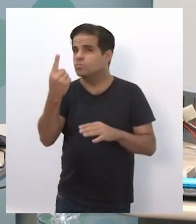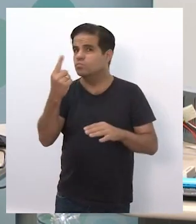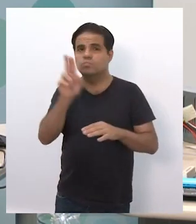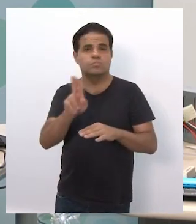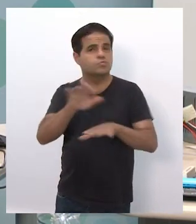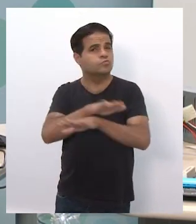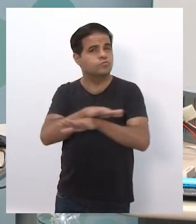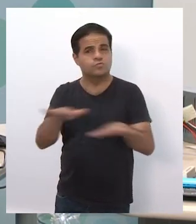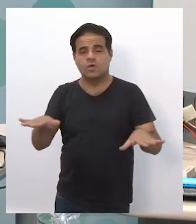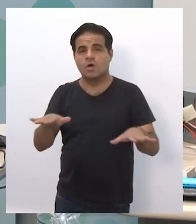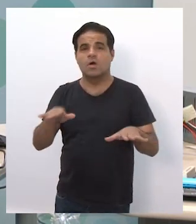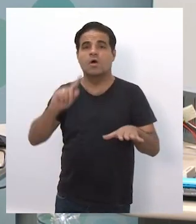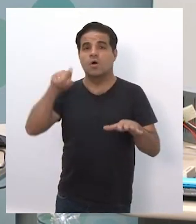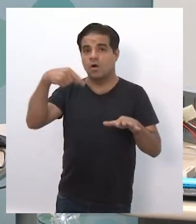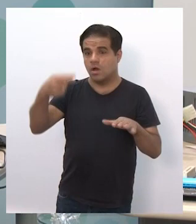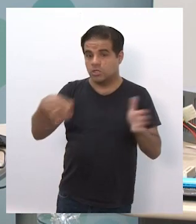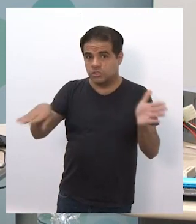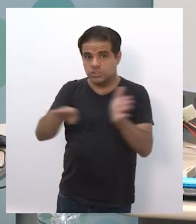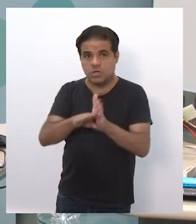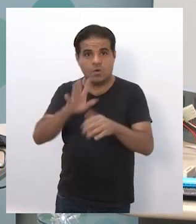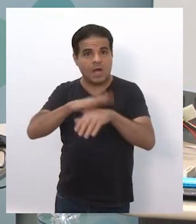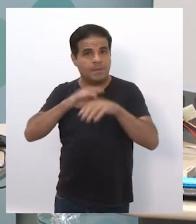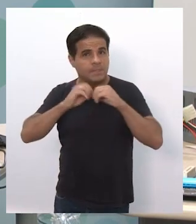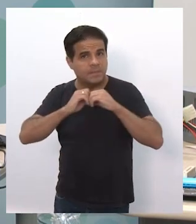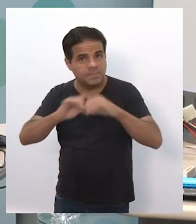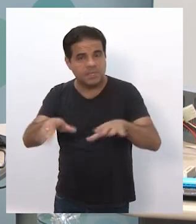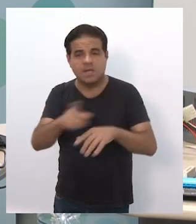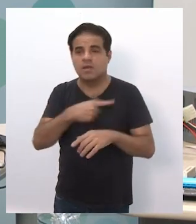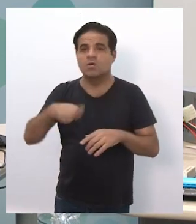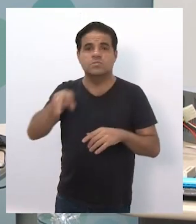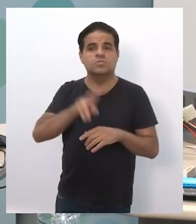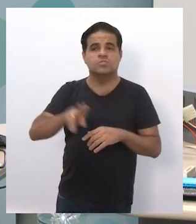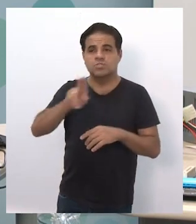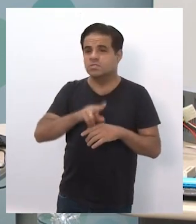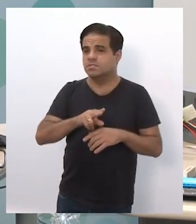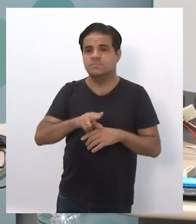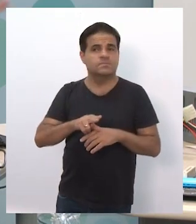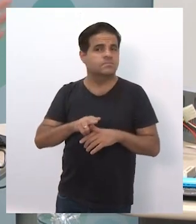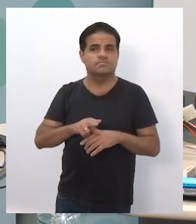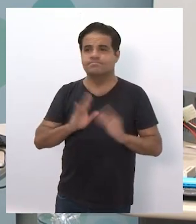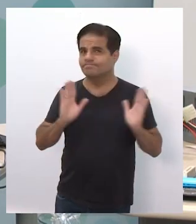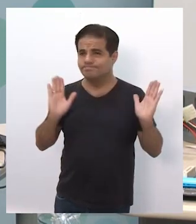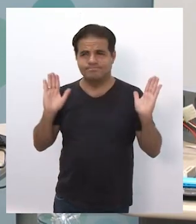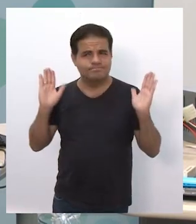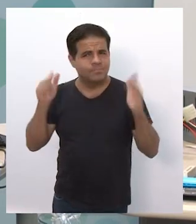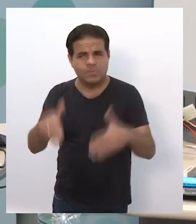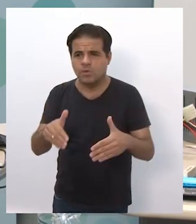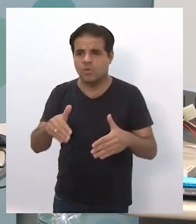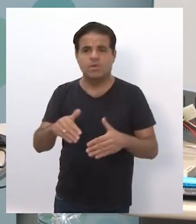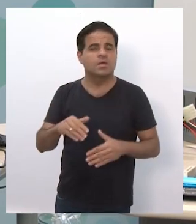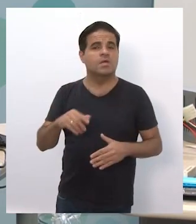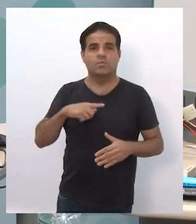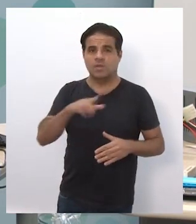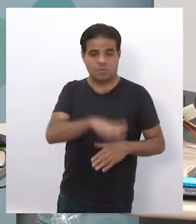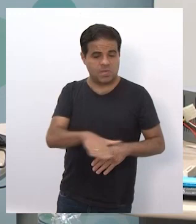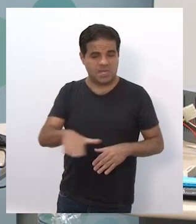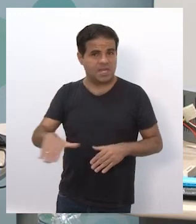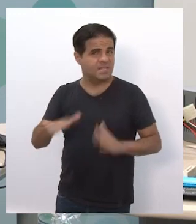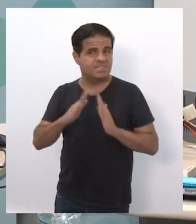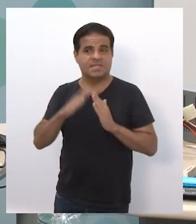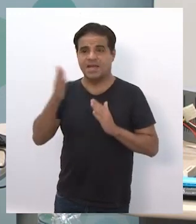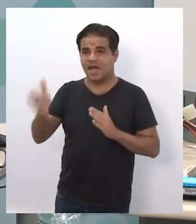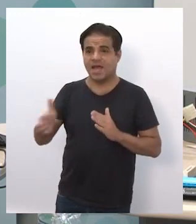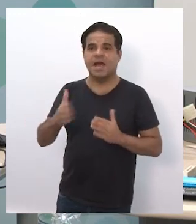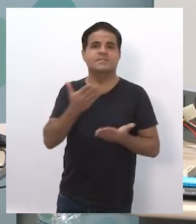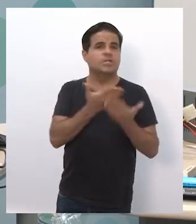uso. Com a vinda da pandemia e com a nossa utilização agora full time, né? Eu tenho criança pequena em casa, então